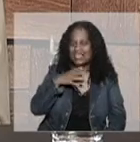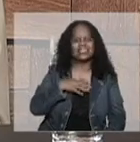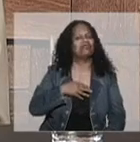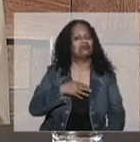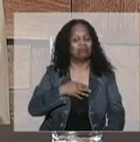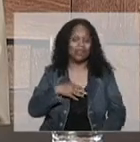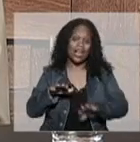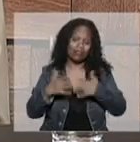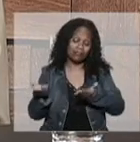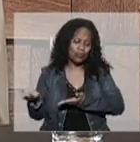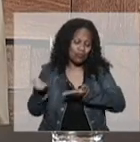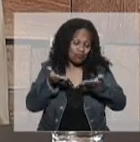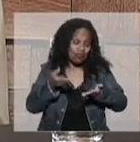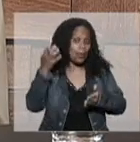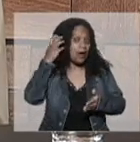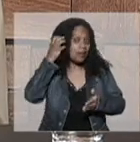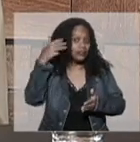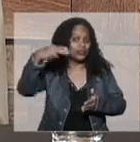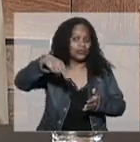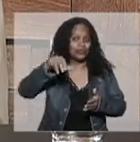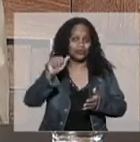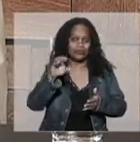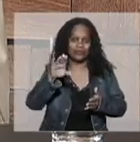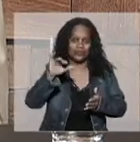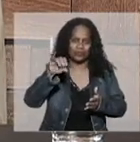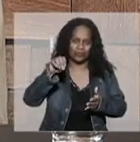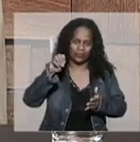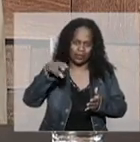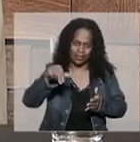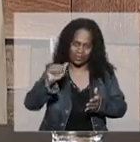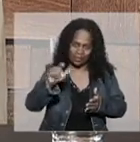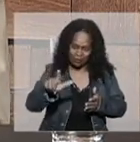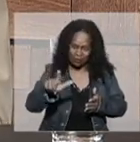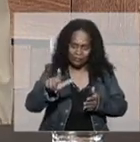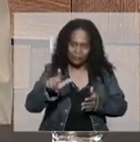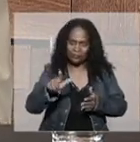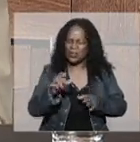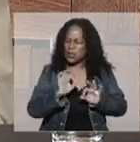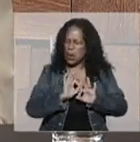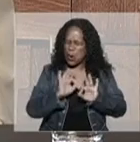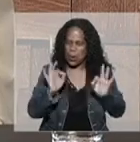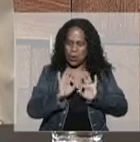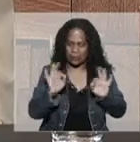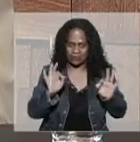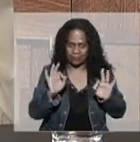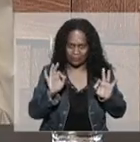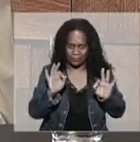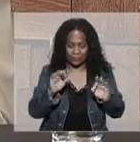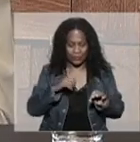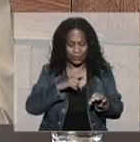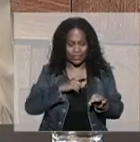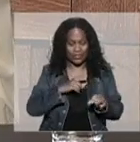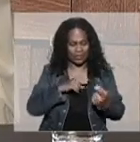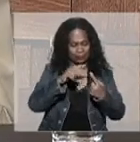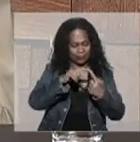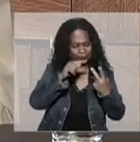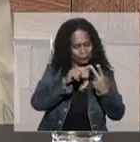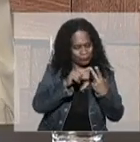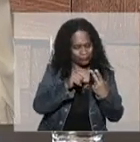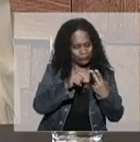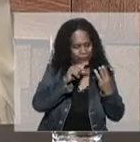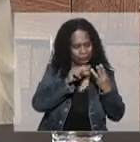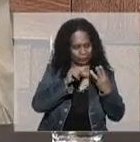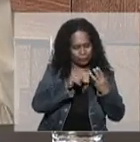Rádio Nacional, o Duvaldo Cosa era o chefe, que foi um grande locutor esportivo. E tinha um programa que tinha Humberto Reis,